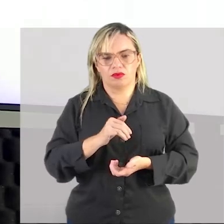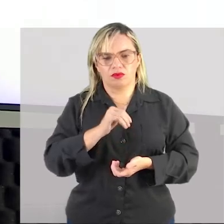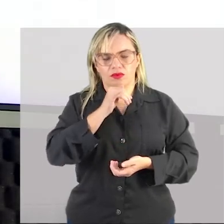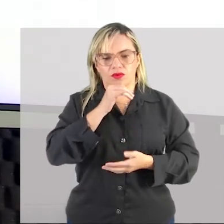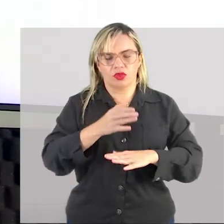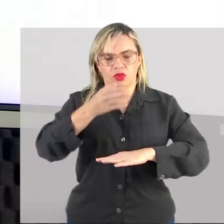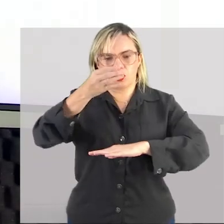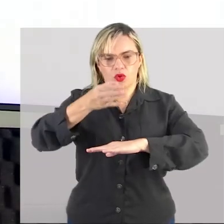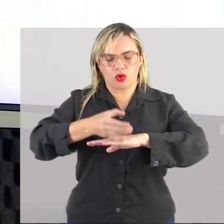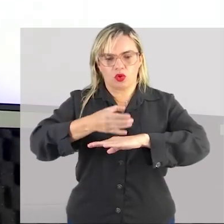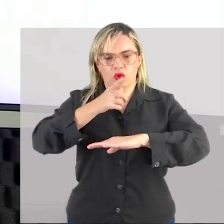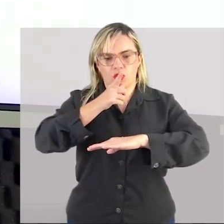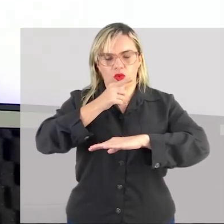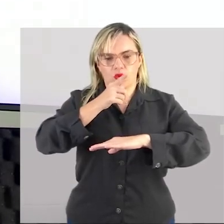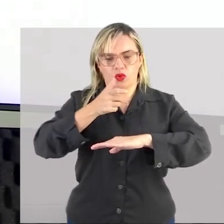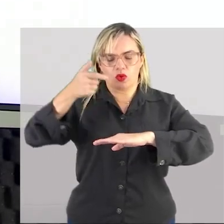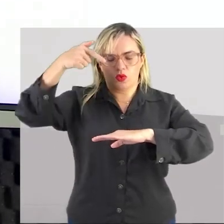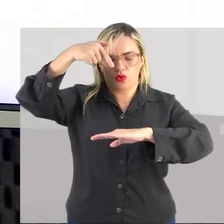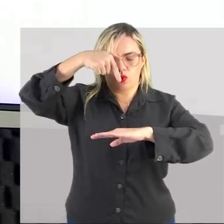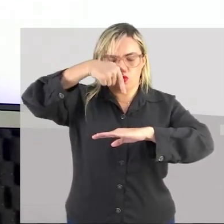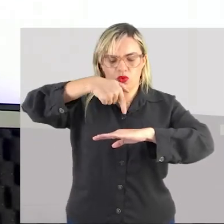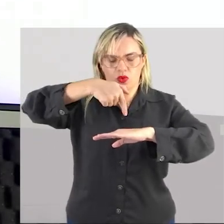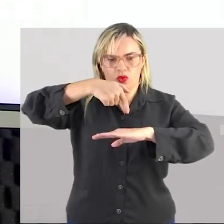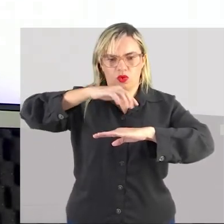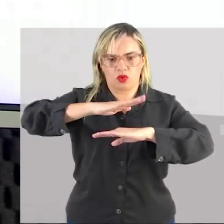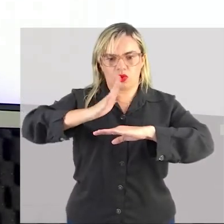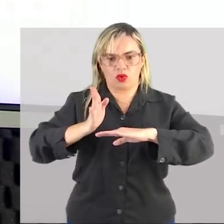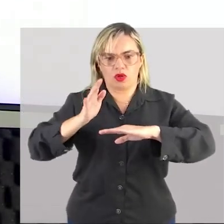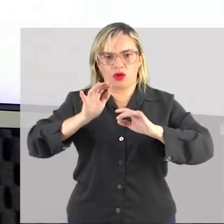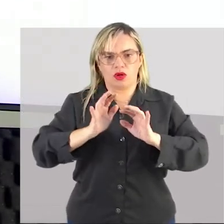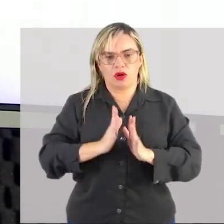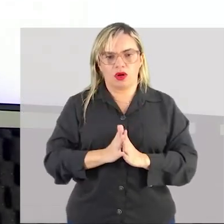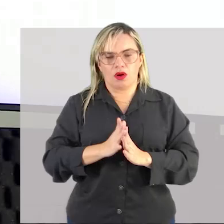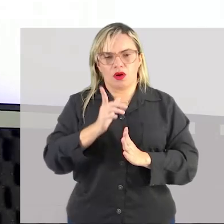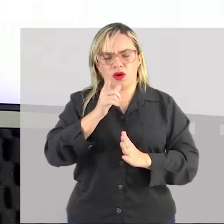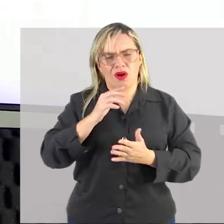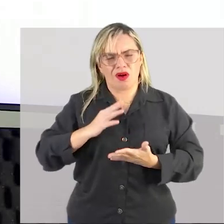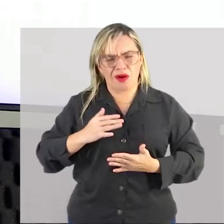com água, eu deixo esse copo aberto, com o passar do tempo essa água evapora.